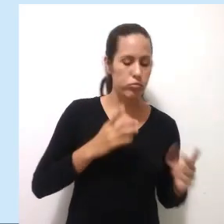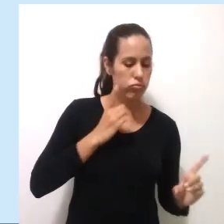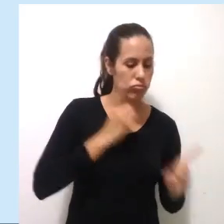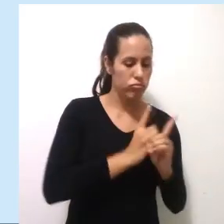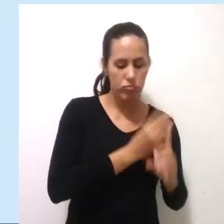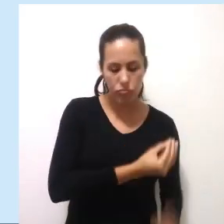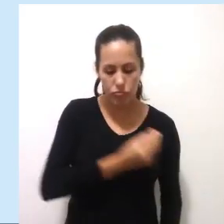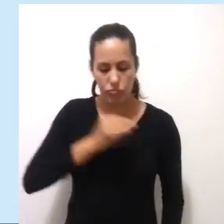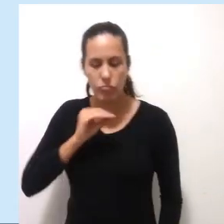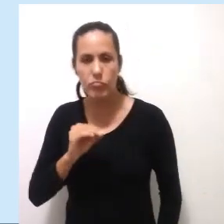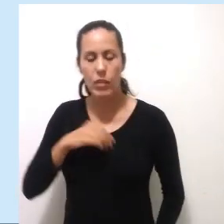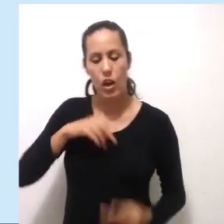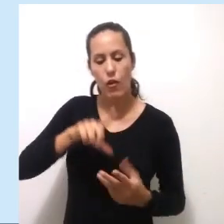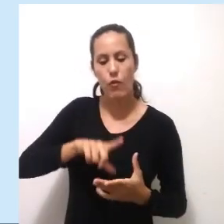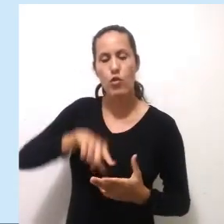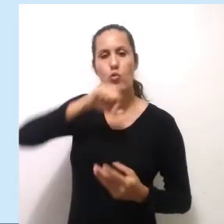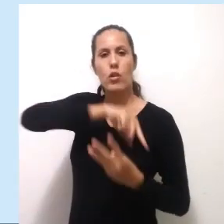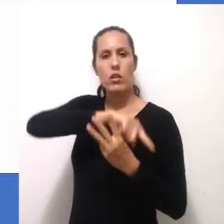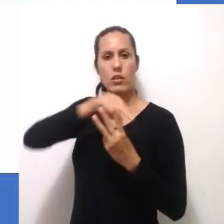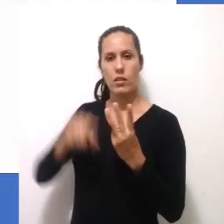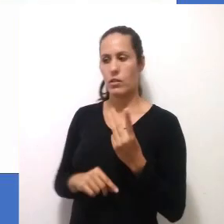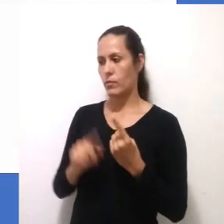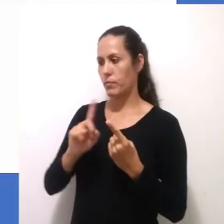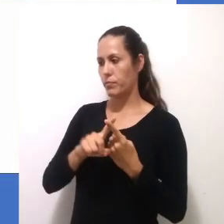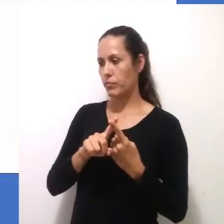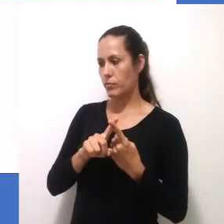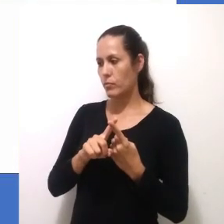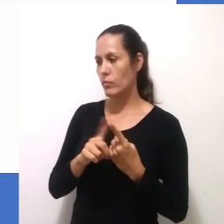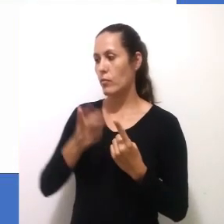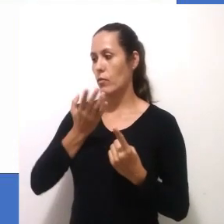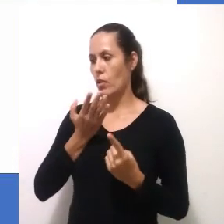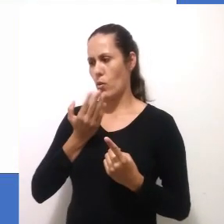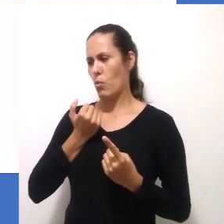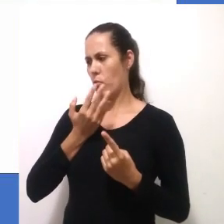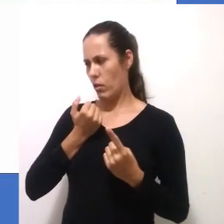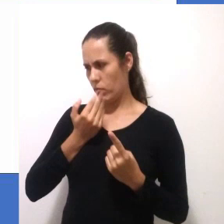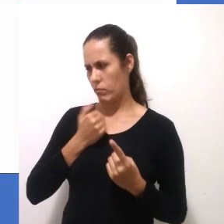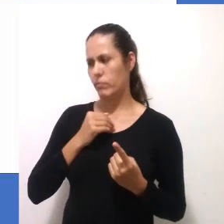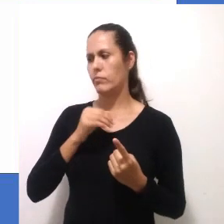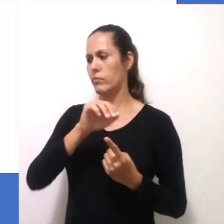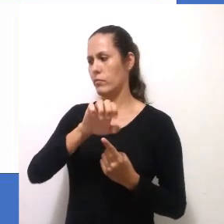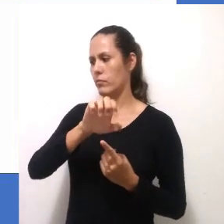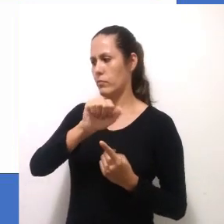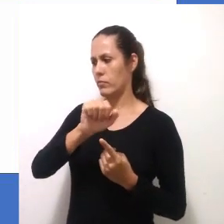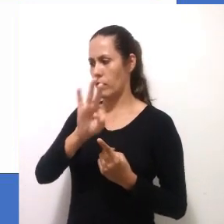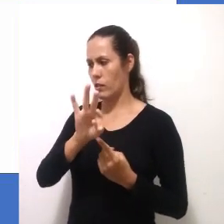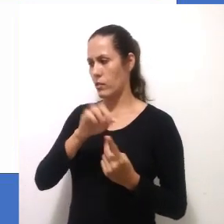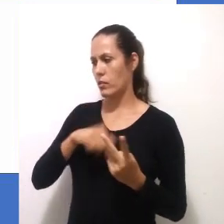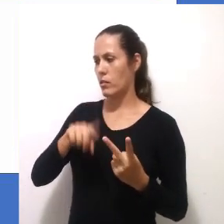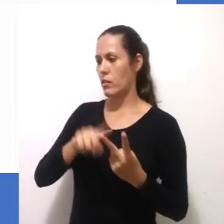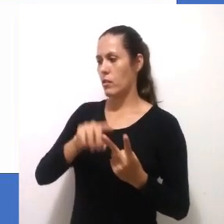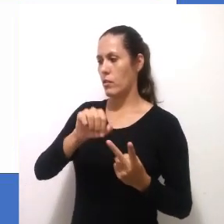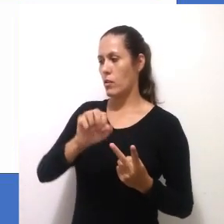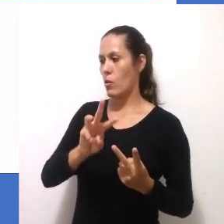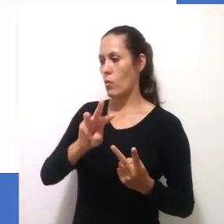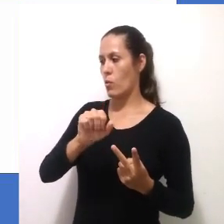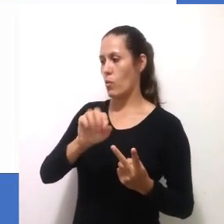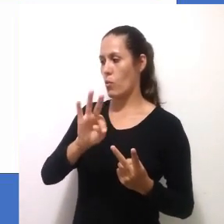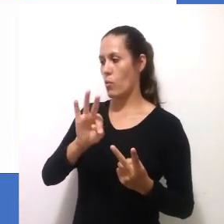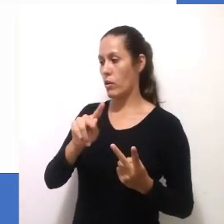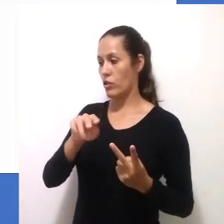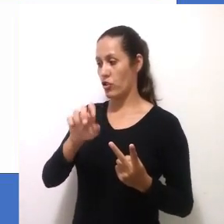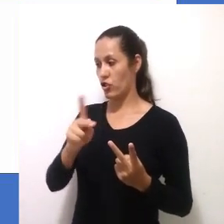gente treinar, eu escolhi 3. Eat, comer, é um verbo muito legal. Watch,